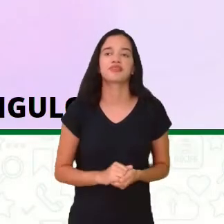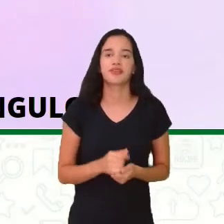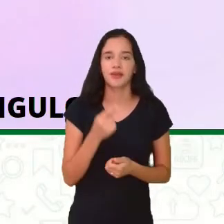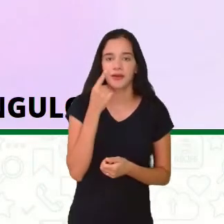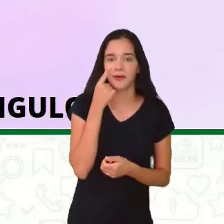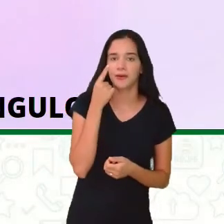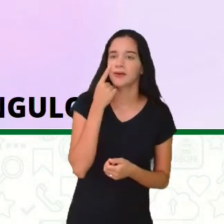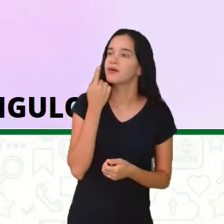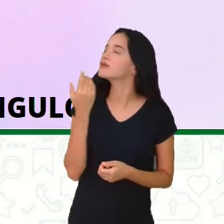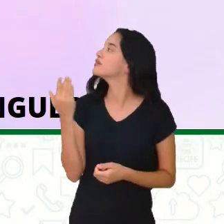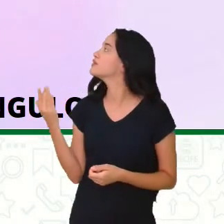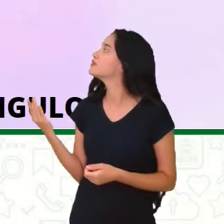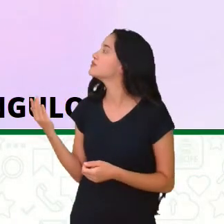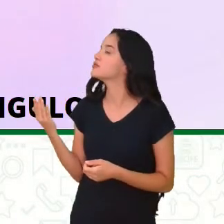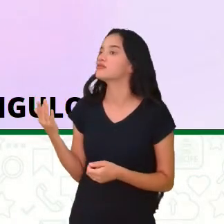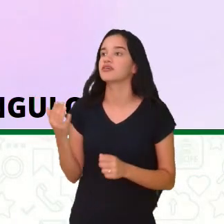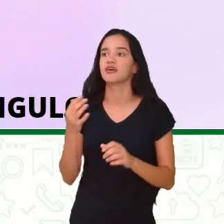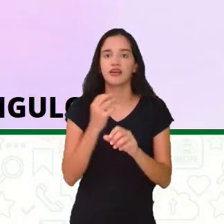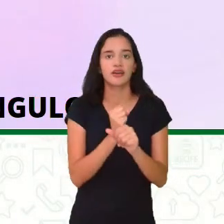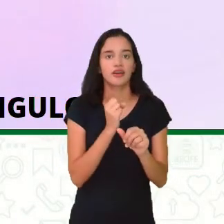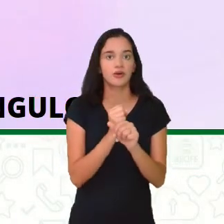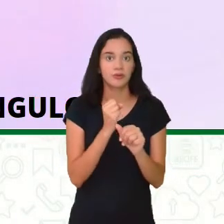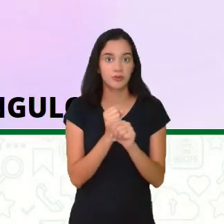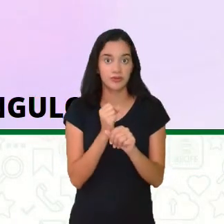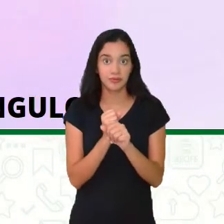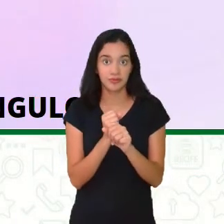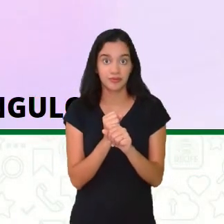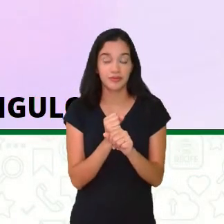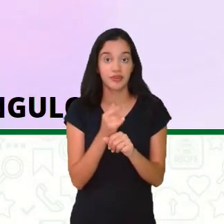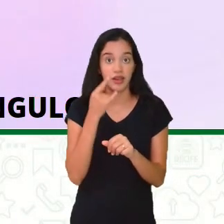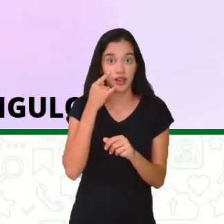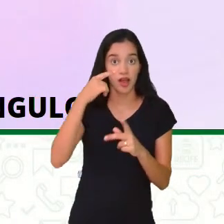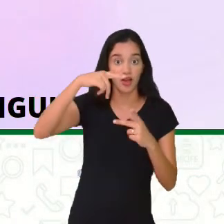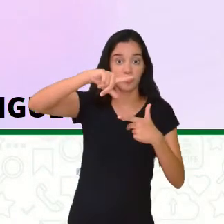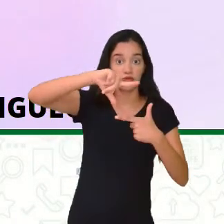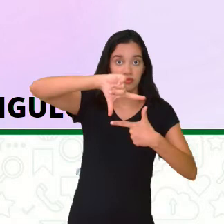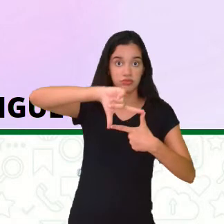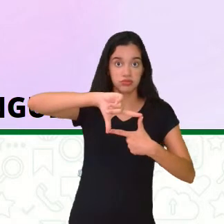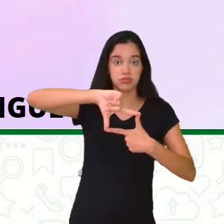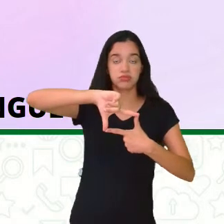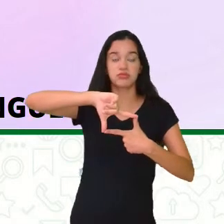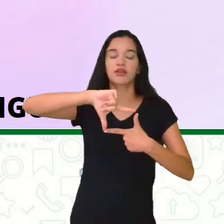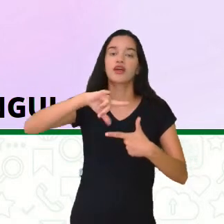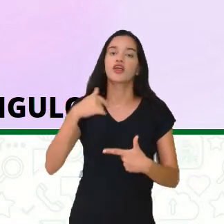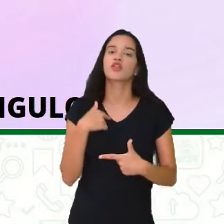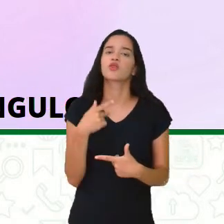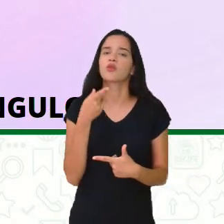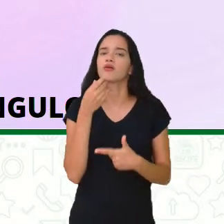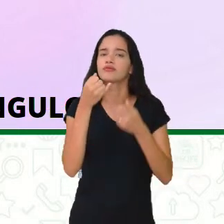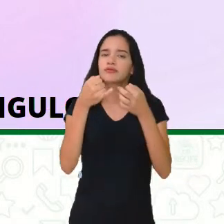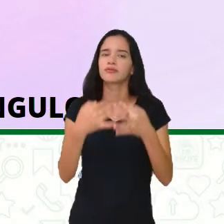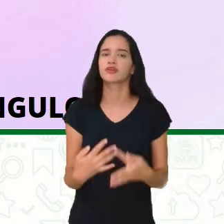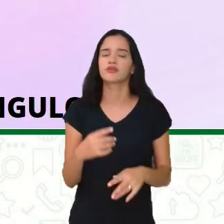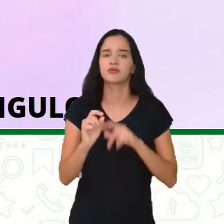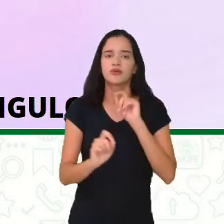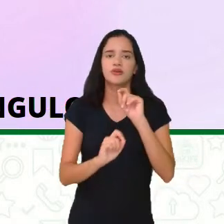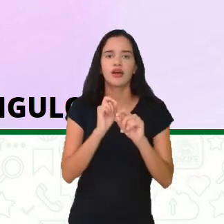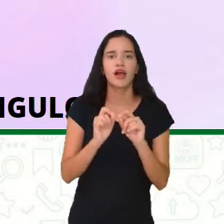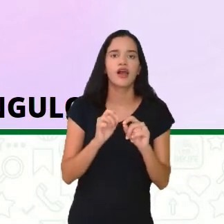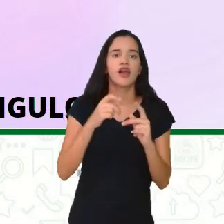Olha só as figuras. Calcular o perímetro dos retângulos. Então, eu estou dizendo para você que